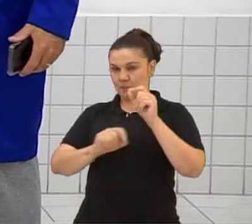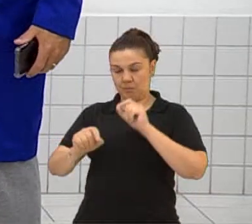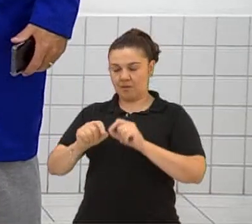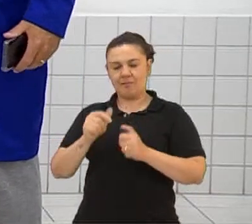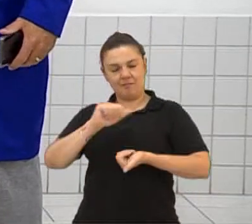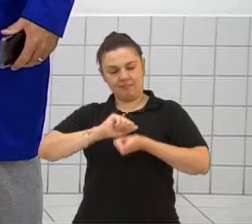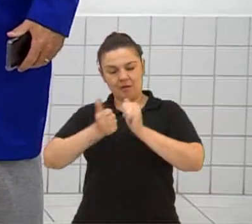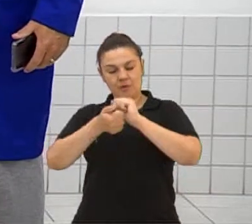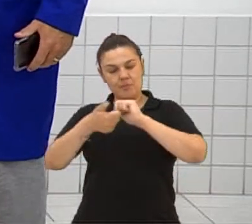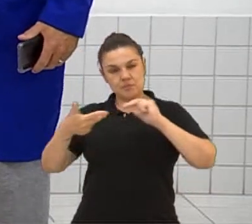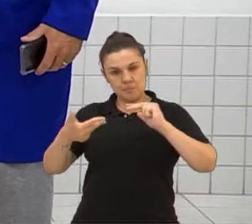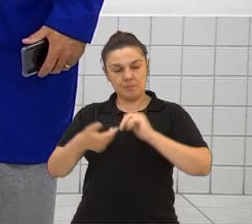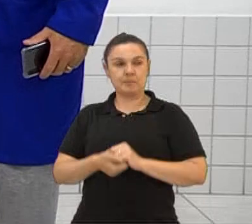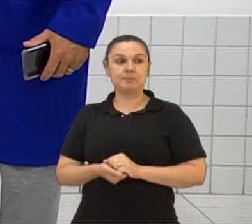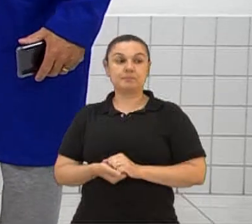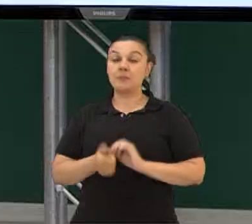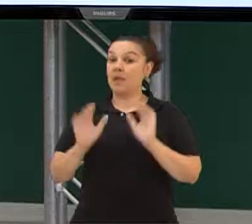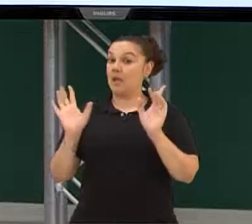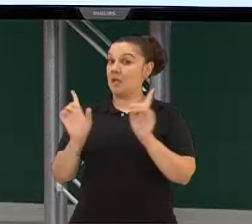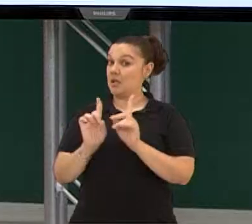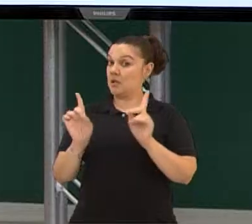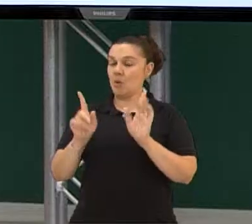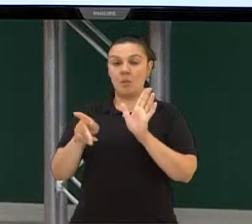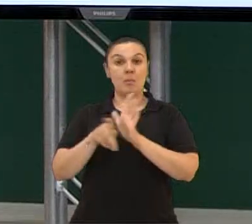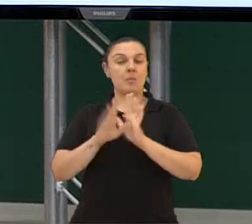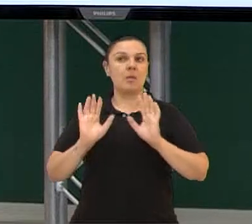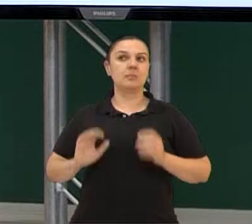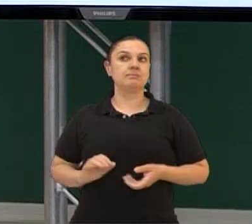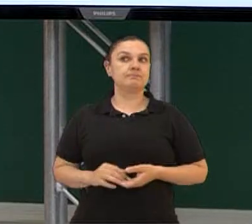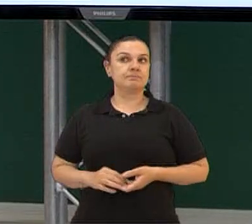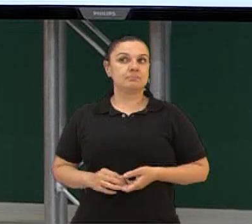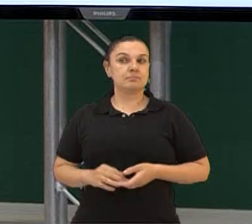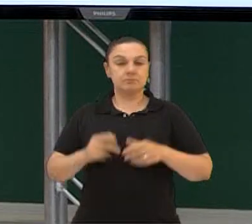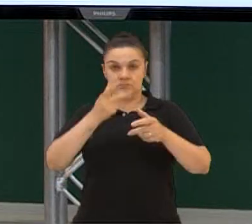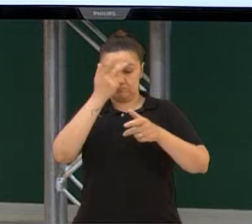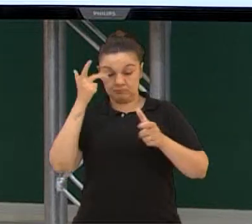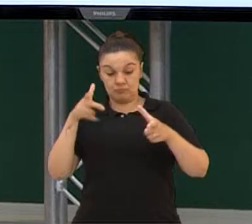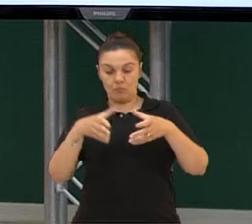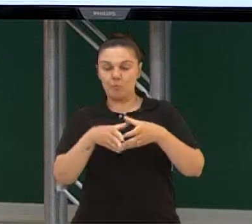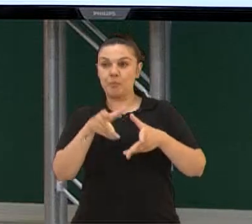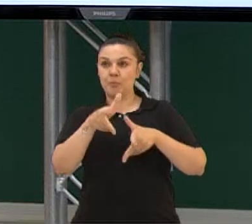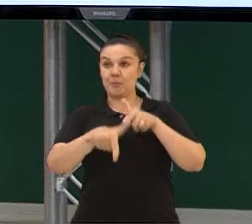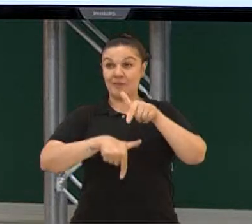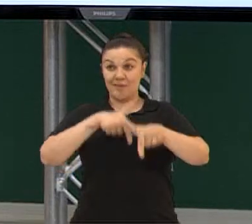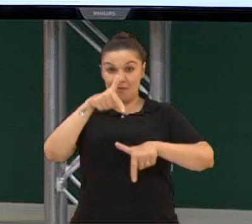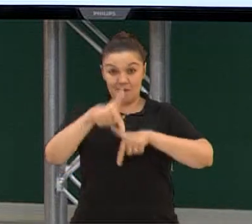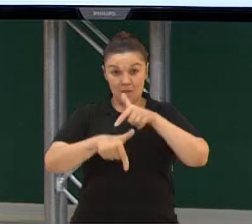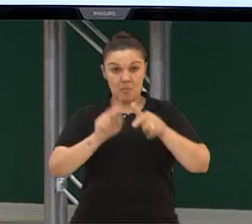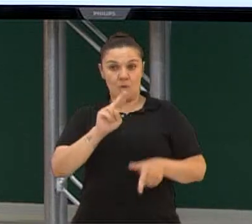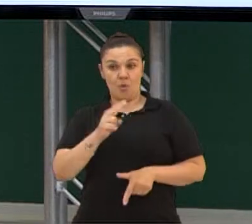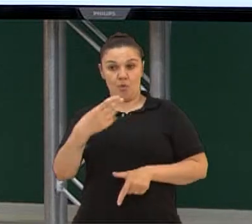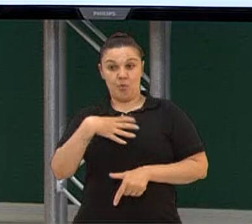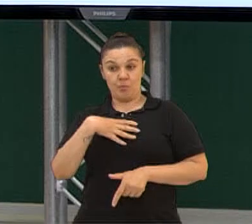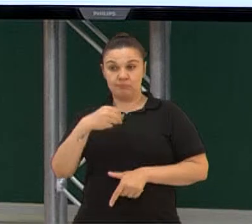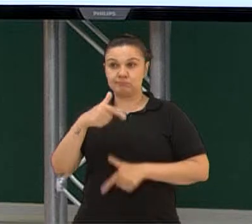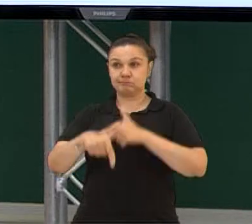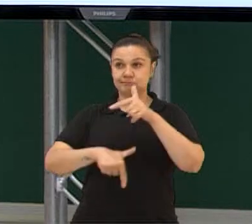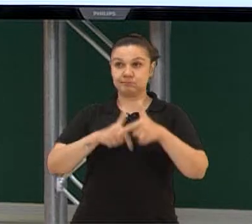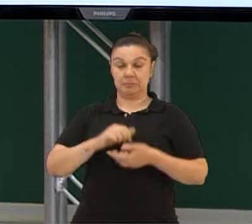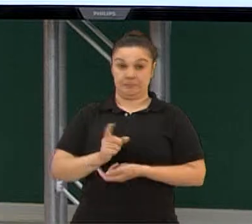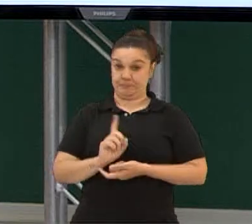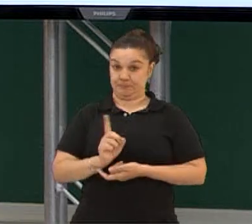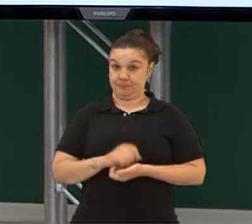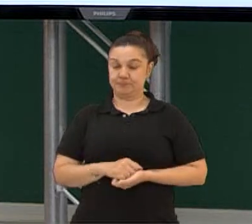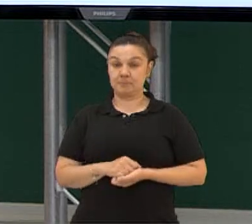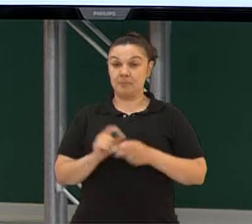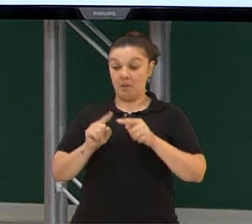o esporte ele não era algo, por exemplo, para os trabalhadores e para os filhos dos trabalhadores, né?